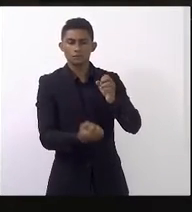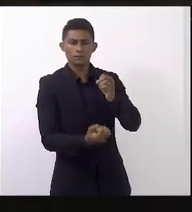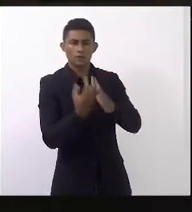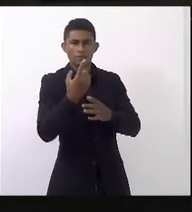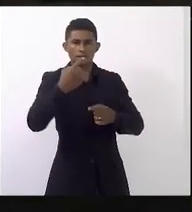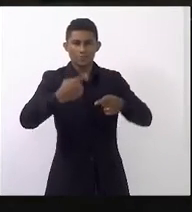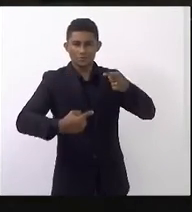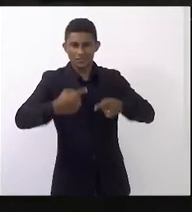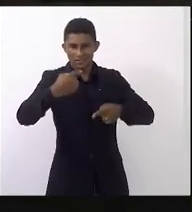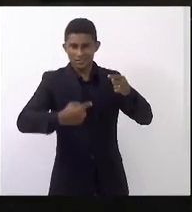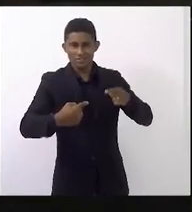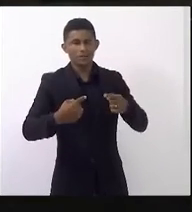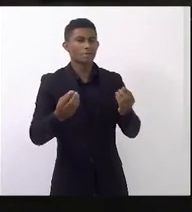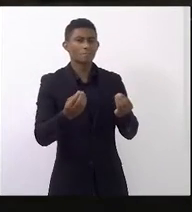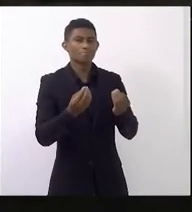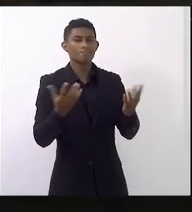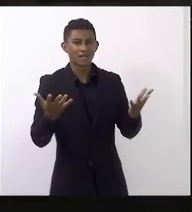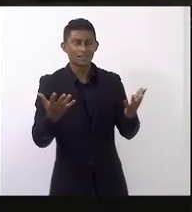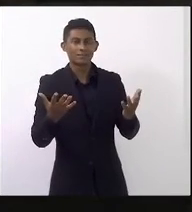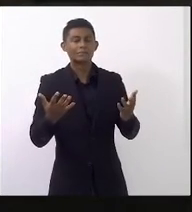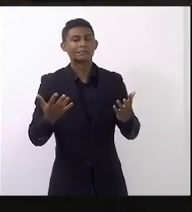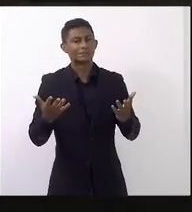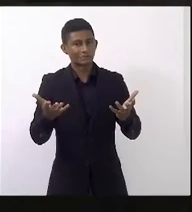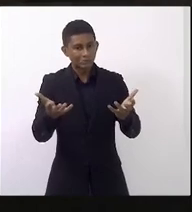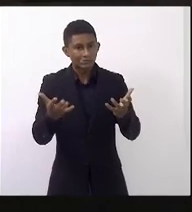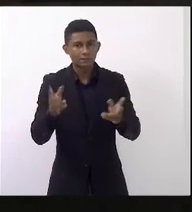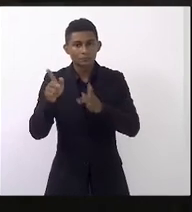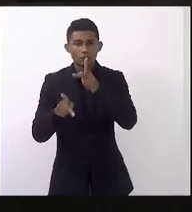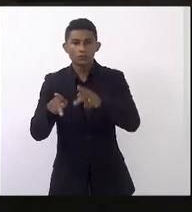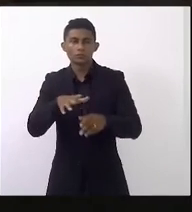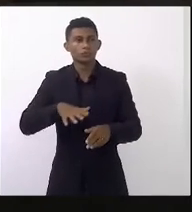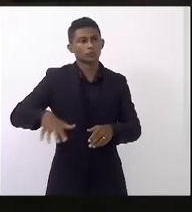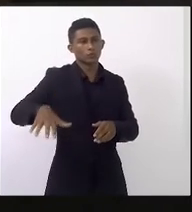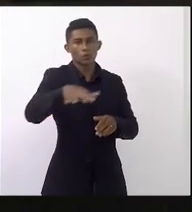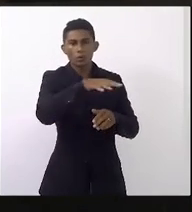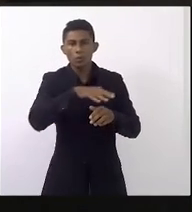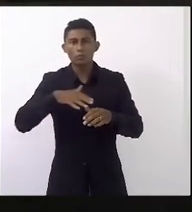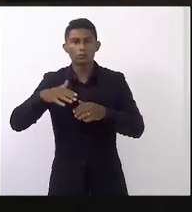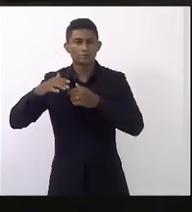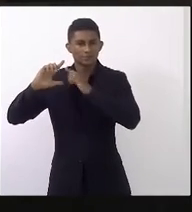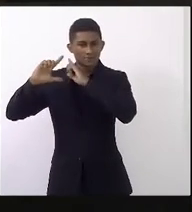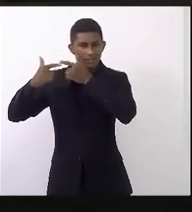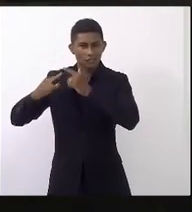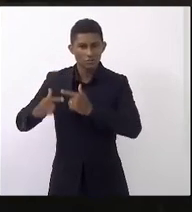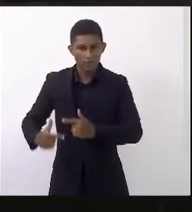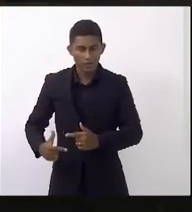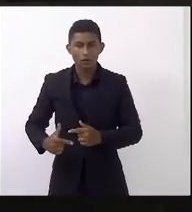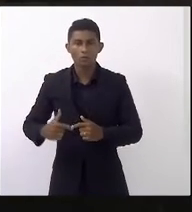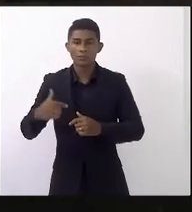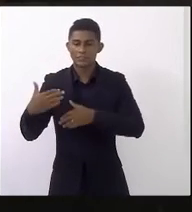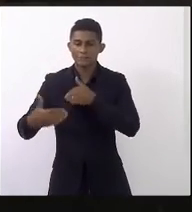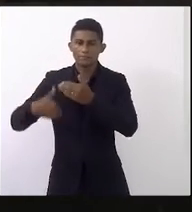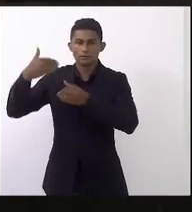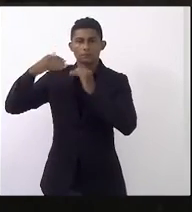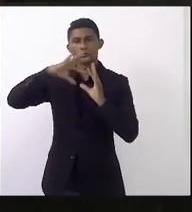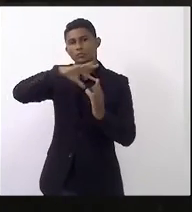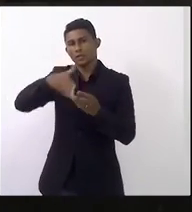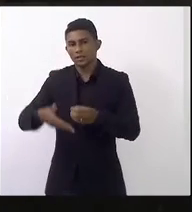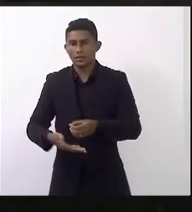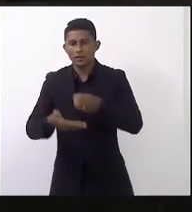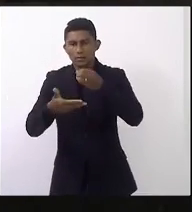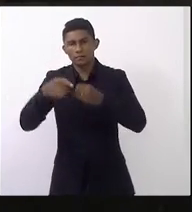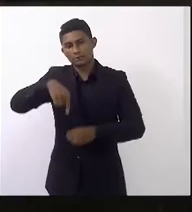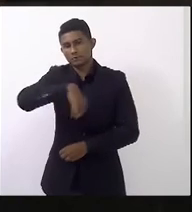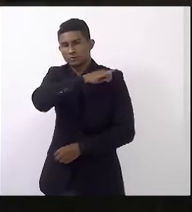para o Desenvolvimento Sustentável dos Povos e Comunidades Tradicionais do Estado do Rio de Janeiro. É muito importante